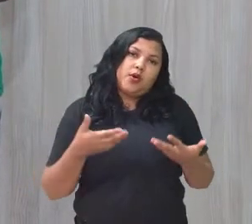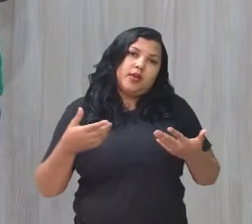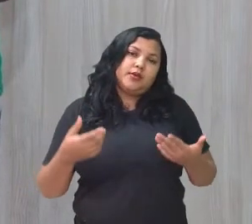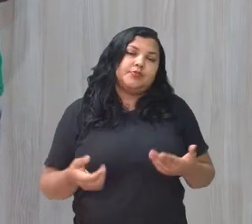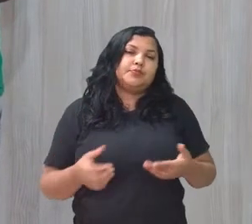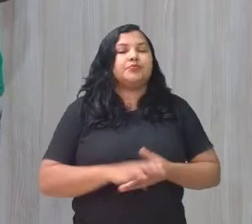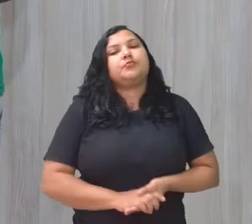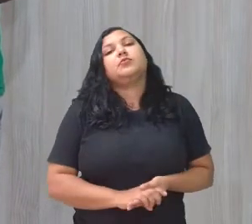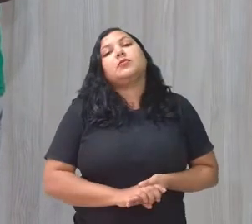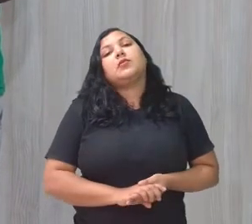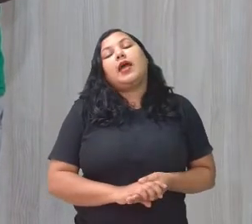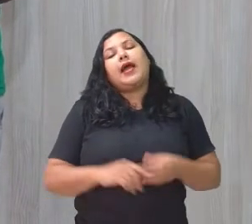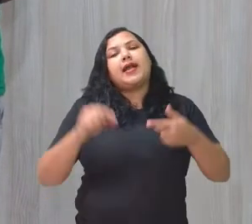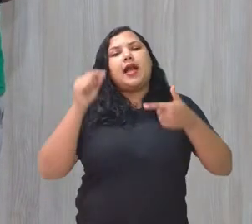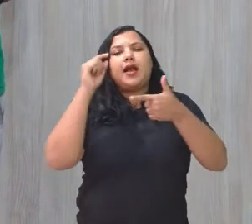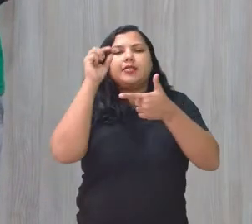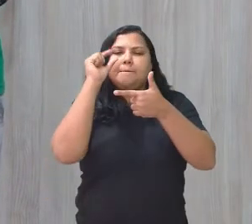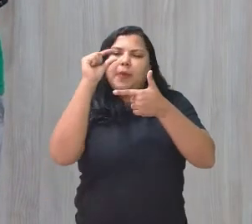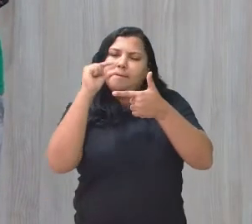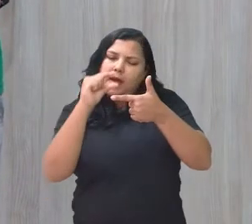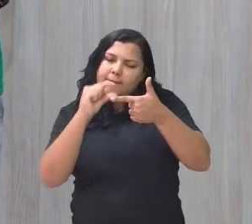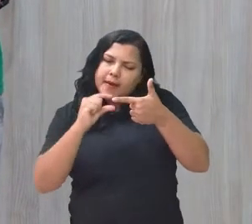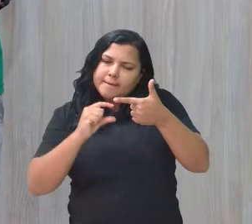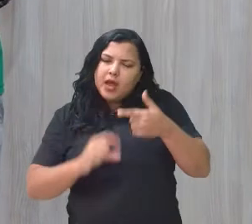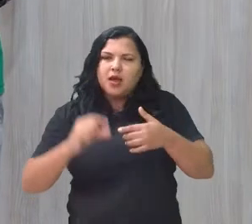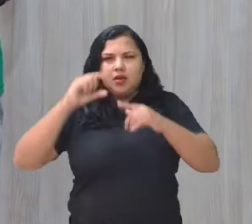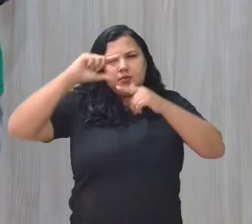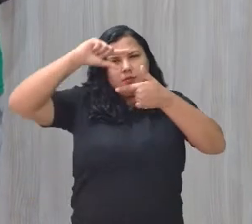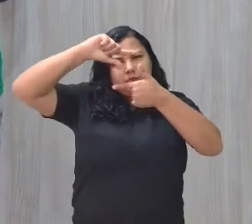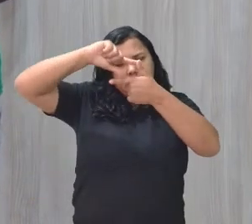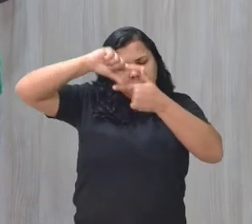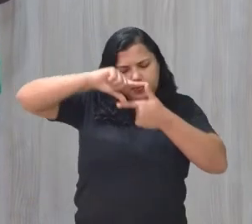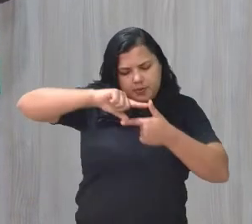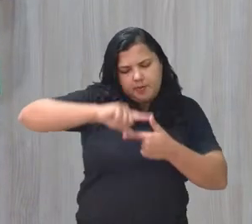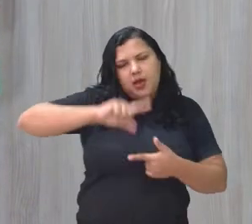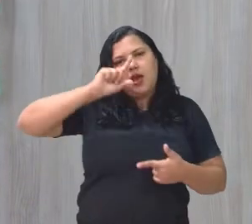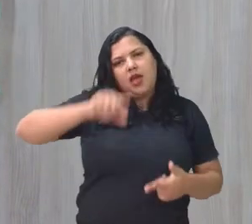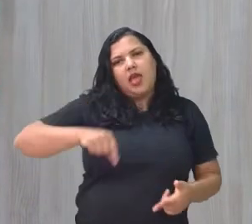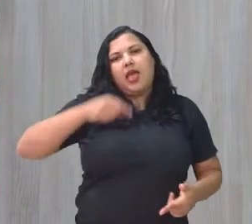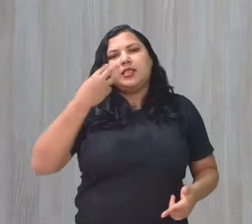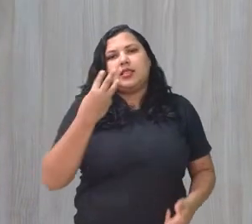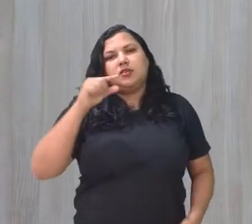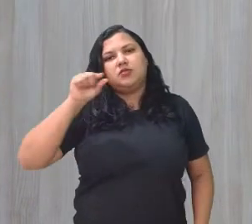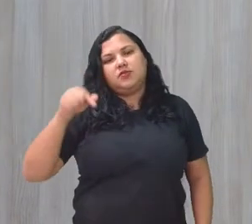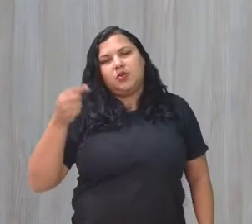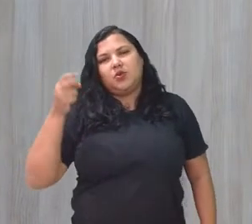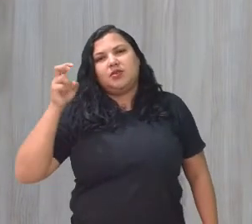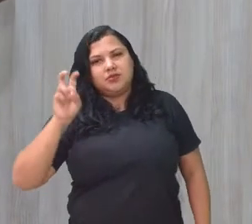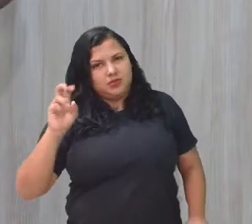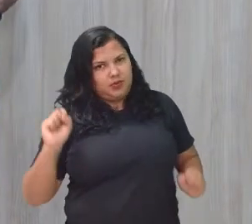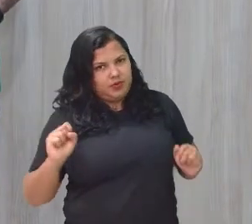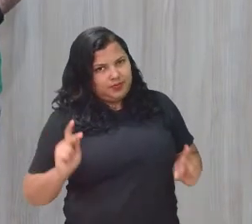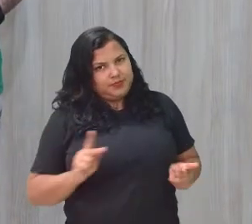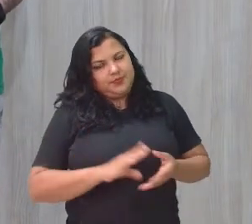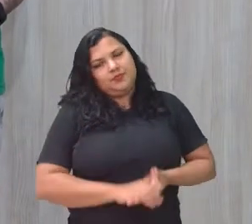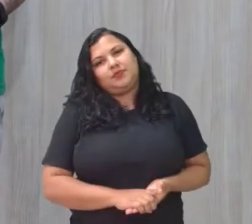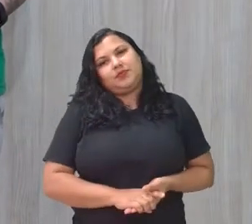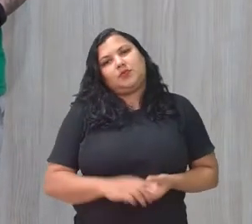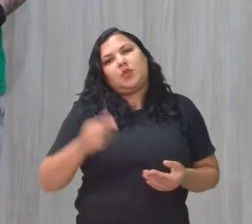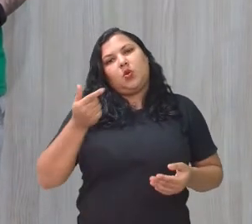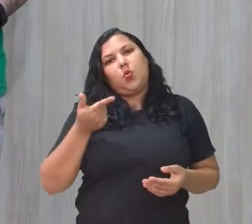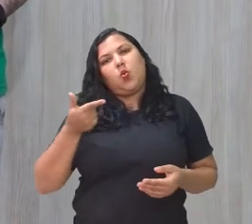valeria 3,5 e você faria 15 vezes 3,5 chegaria no resultado. Naquele outro